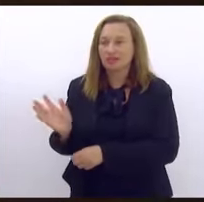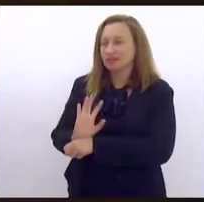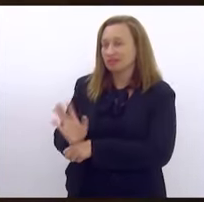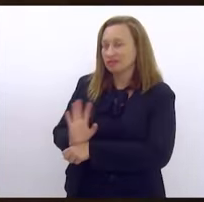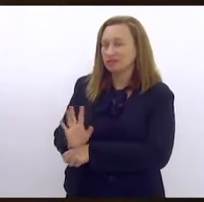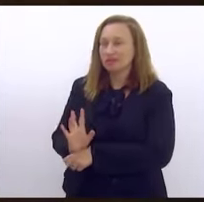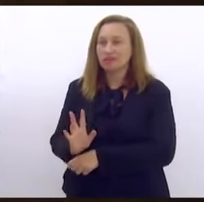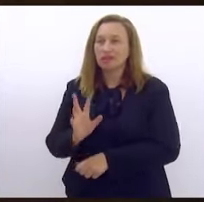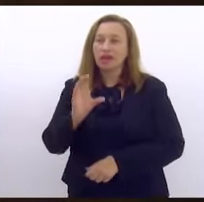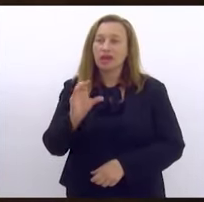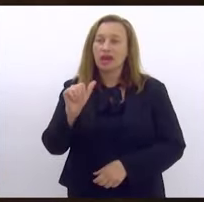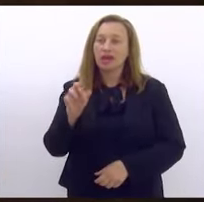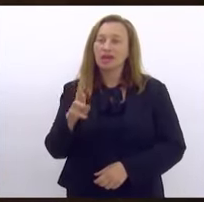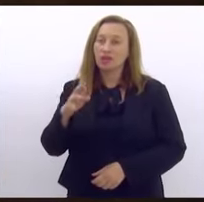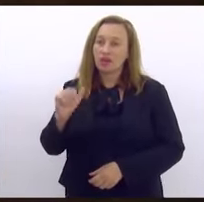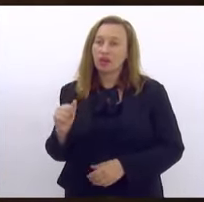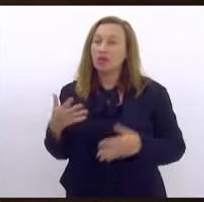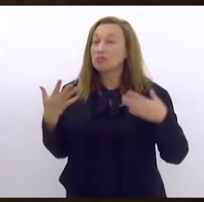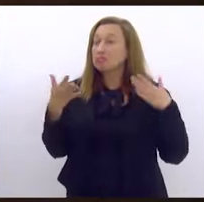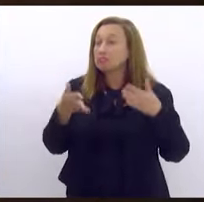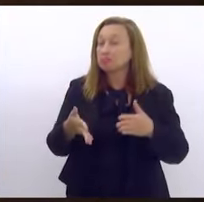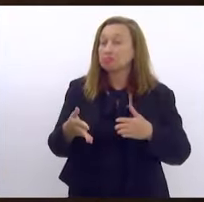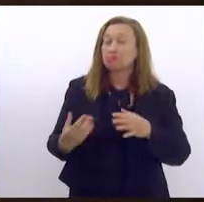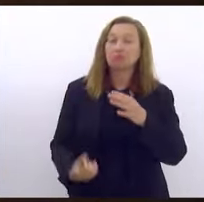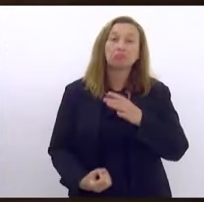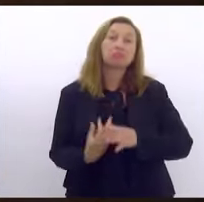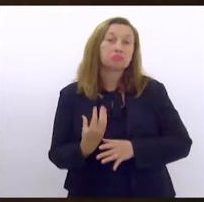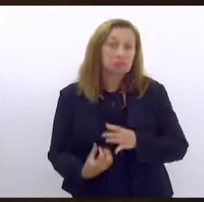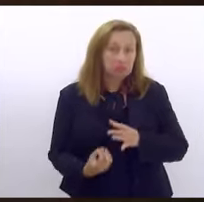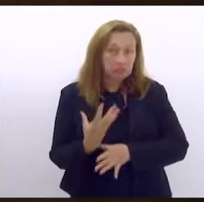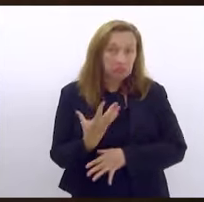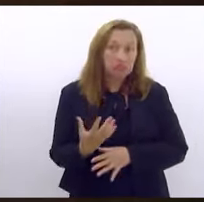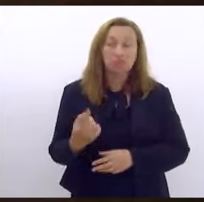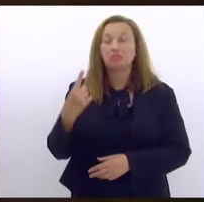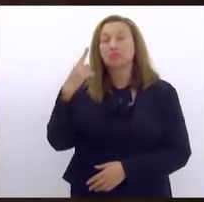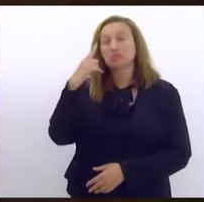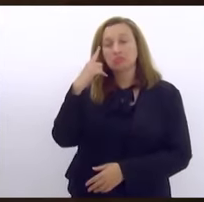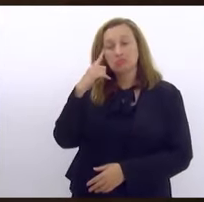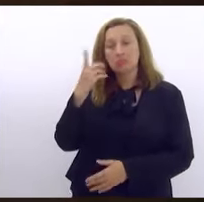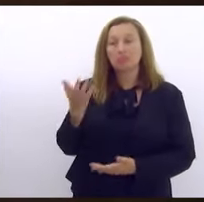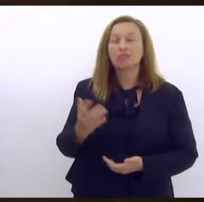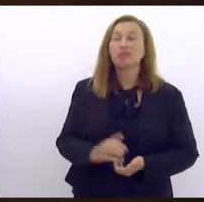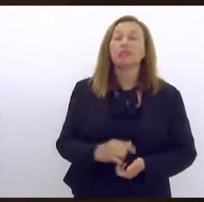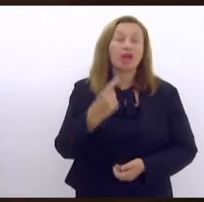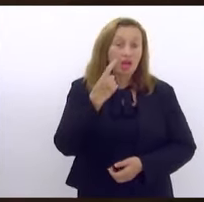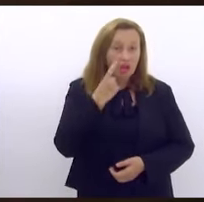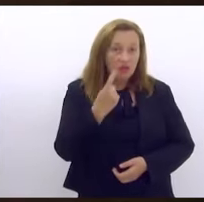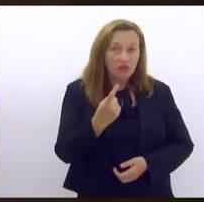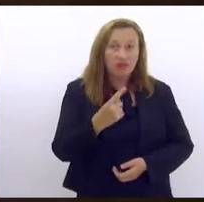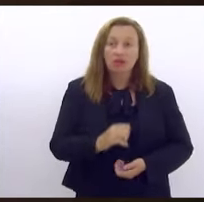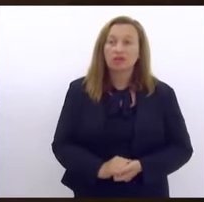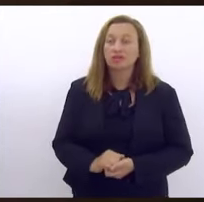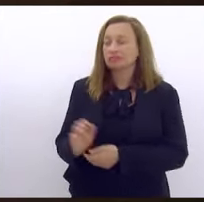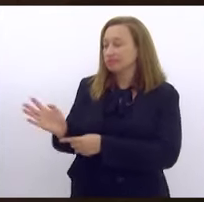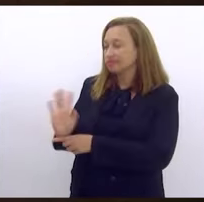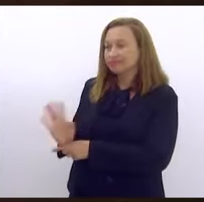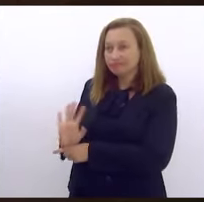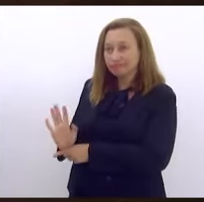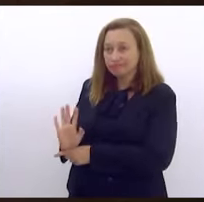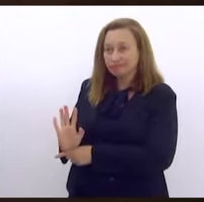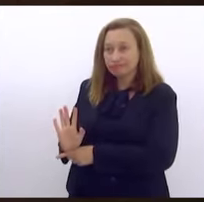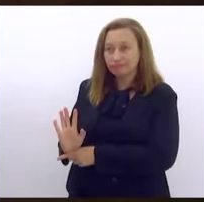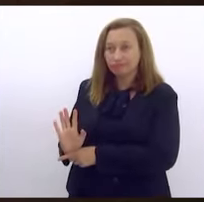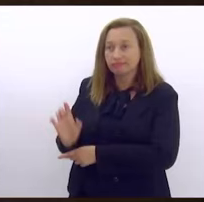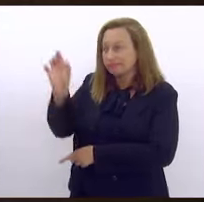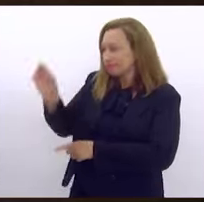central hoje na produção e reprodução de uma lógica onde a gente veja nas telas de cinema